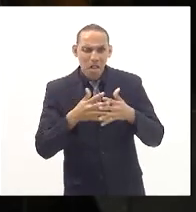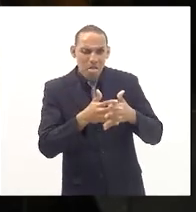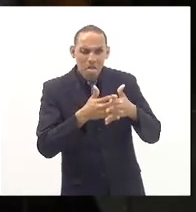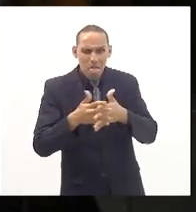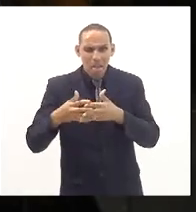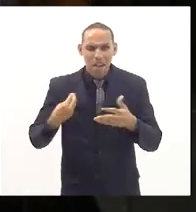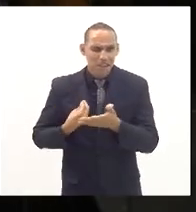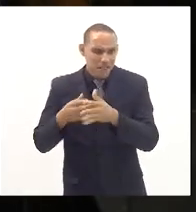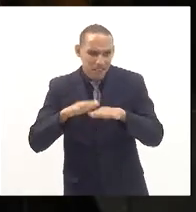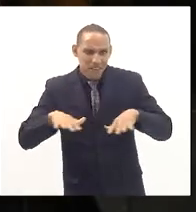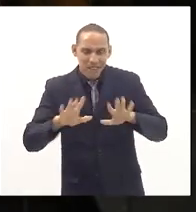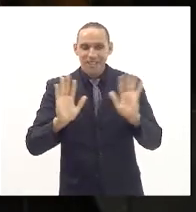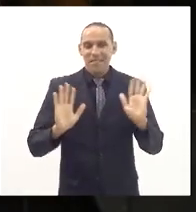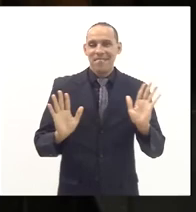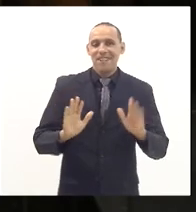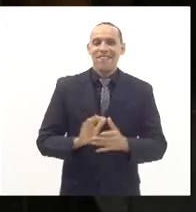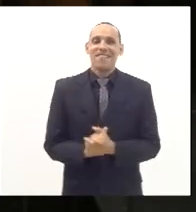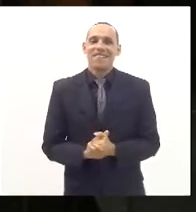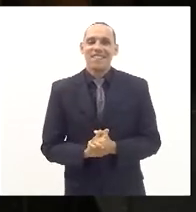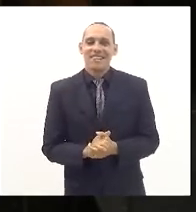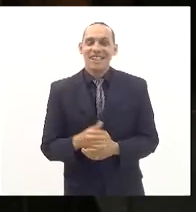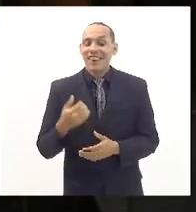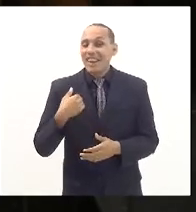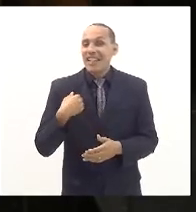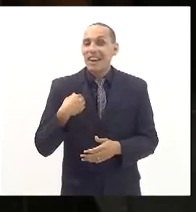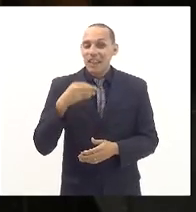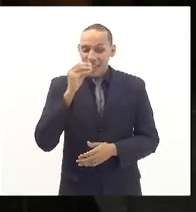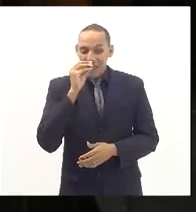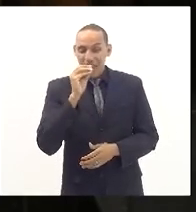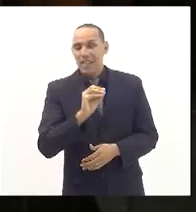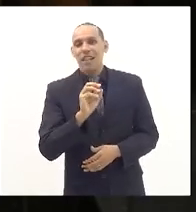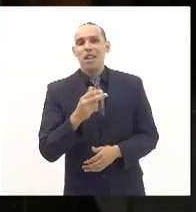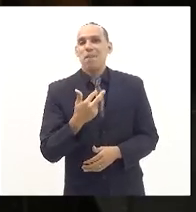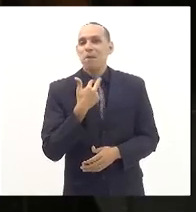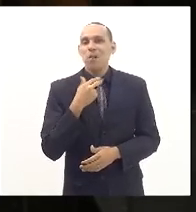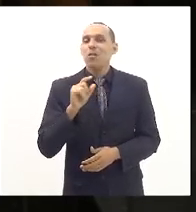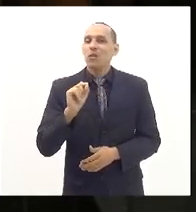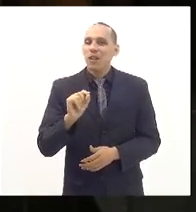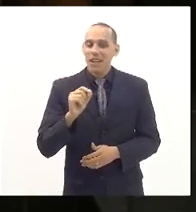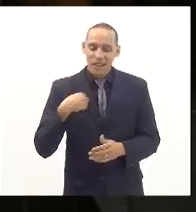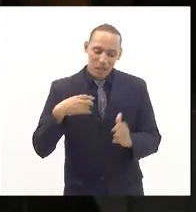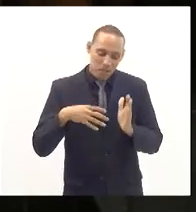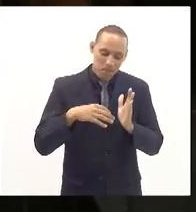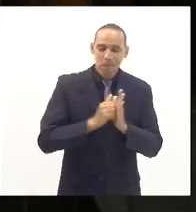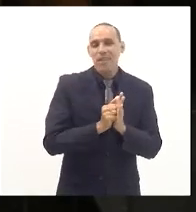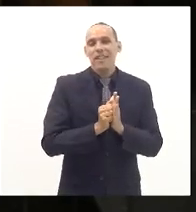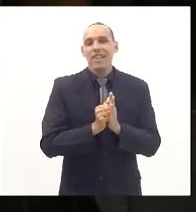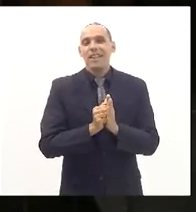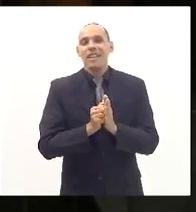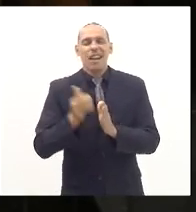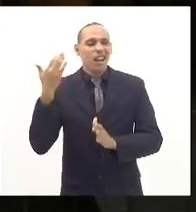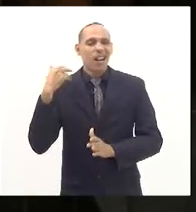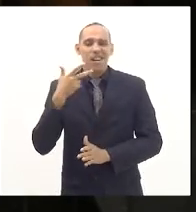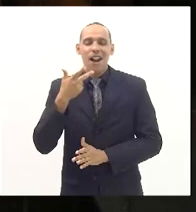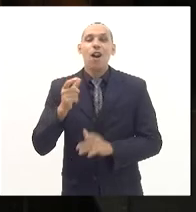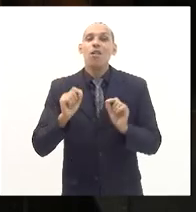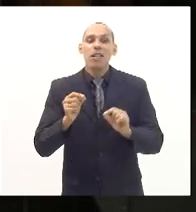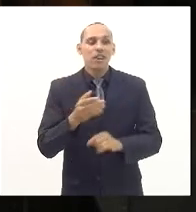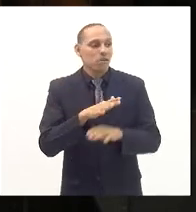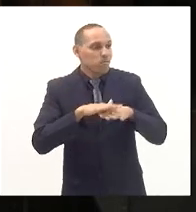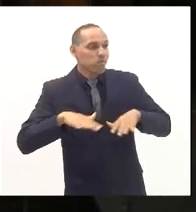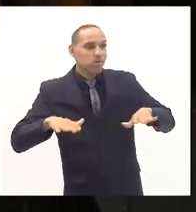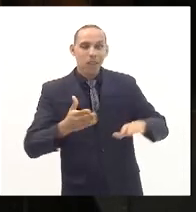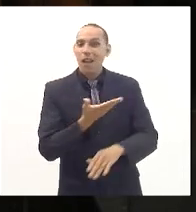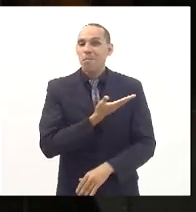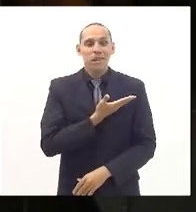de vocês que seja alguma maneira contribuindo não poderia de deixar registrar como mencionaram anteriormente que quem está aqui é realmente meu